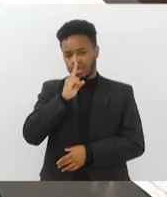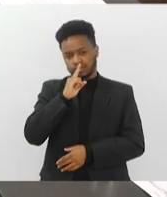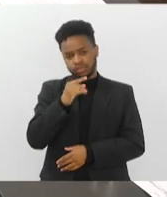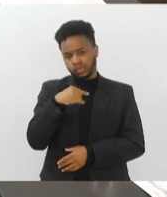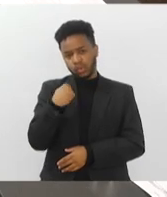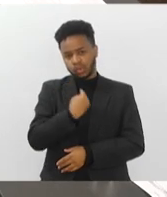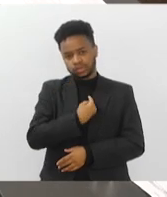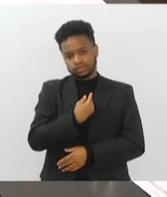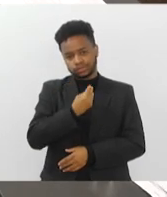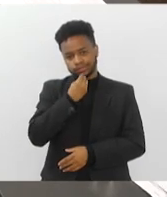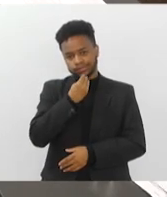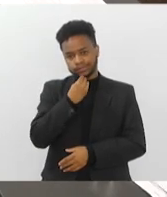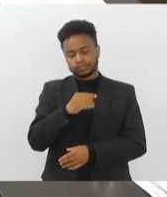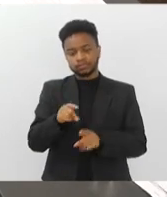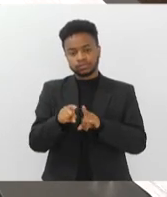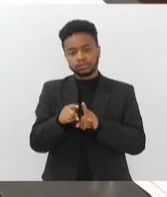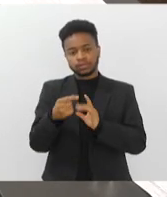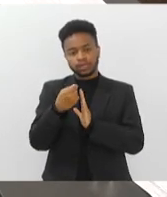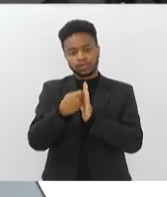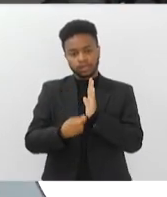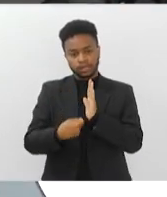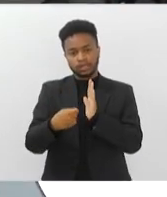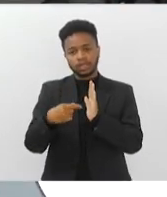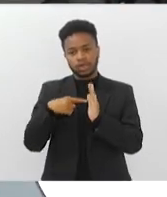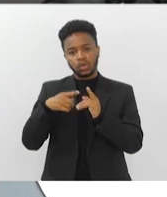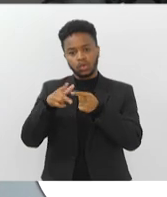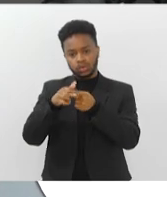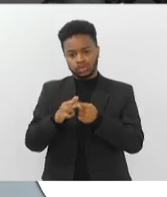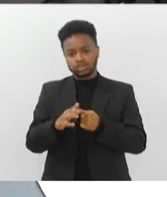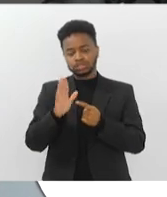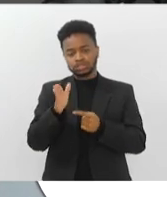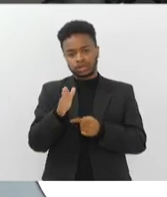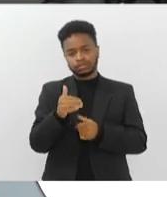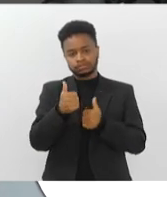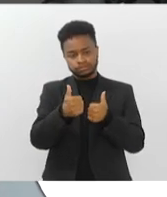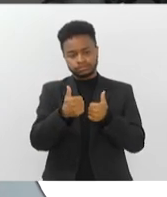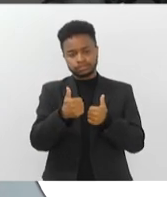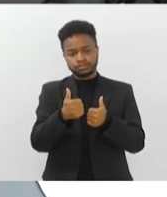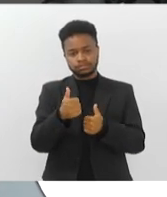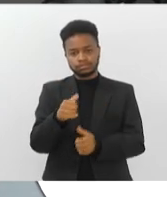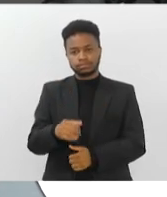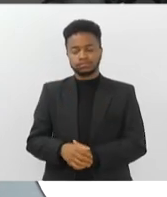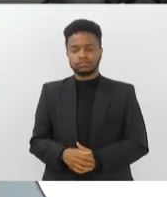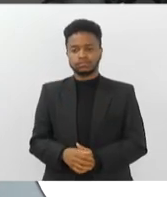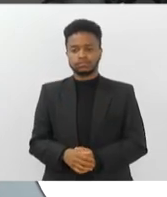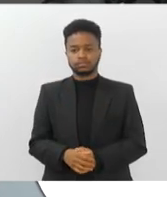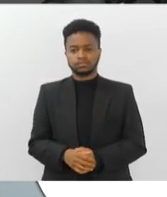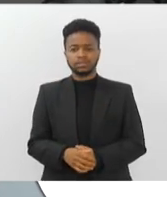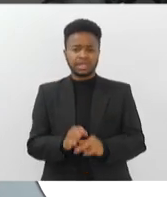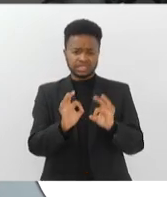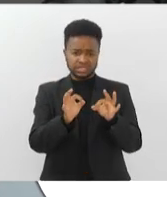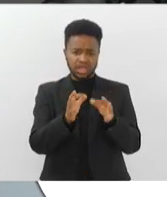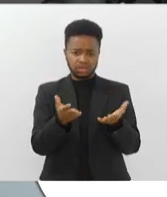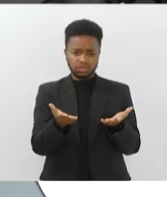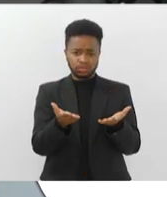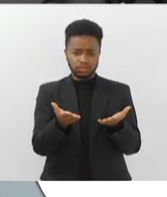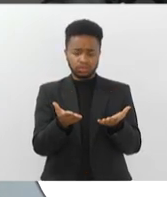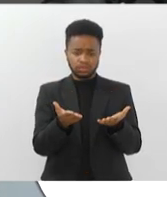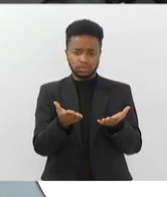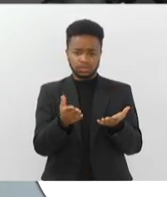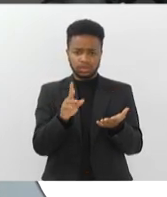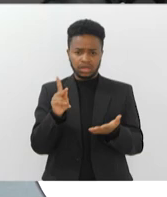nossa mesmo. Na emenda modificativa está corrigido. Está corrigido, beleza. A Herbert. Mas está certo.